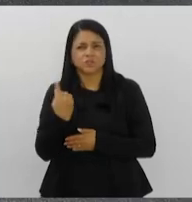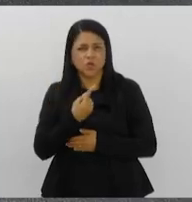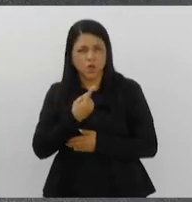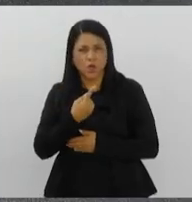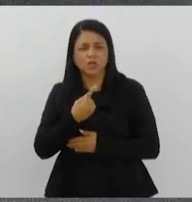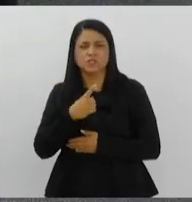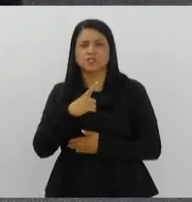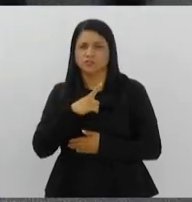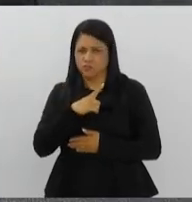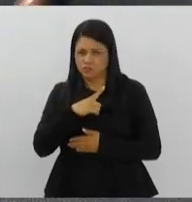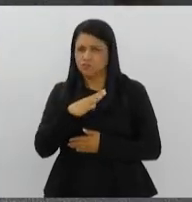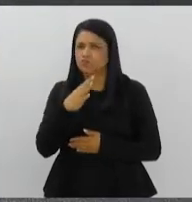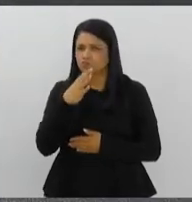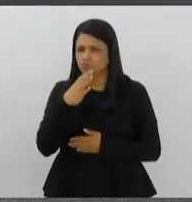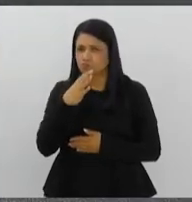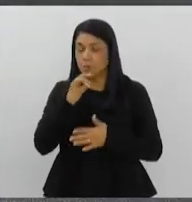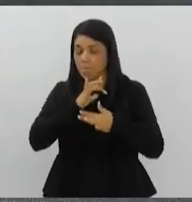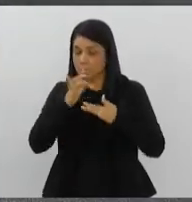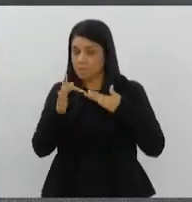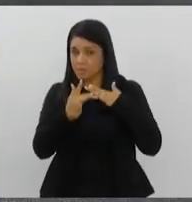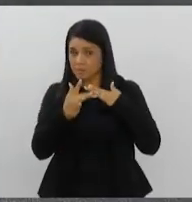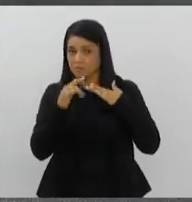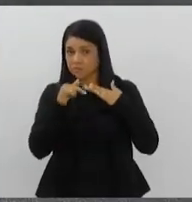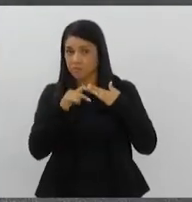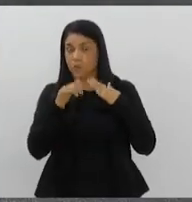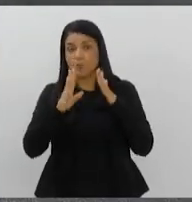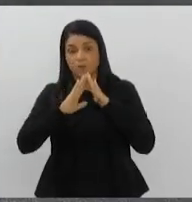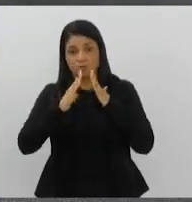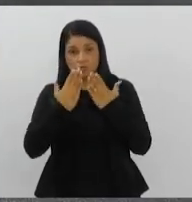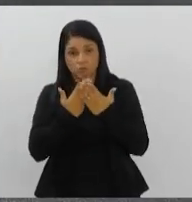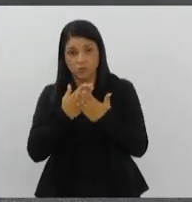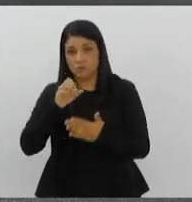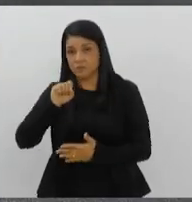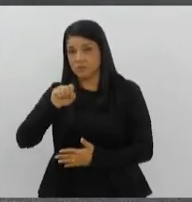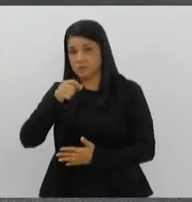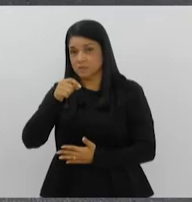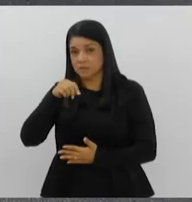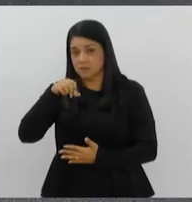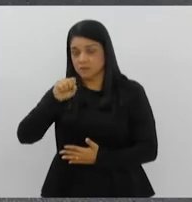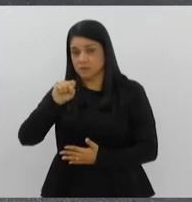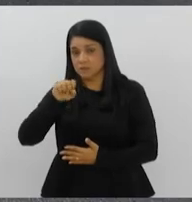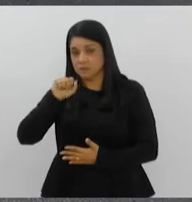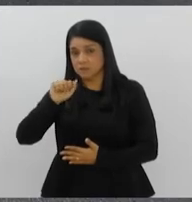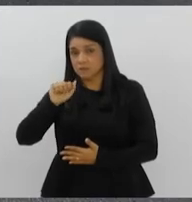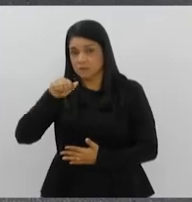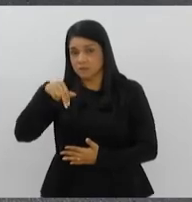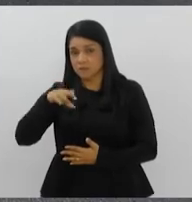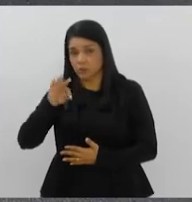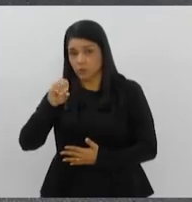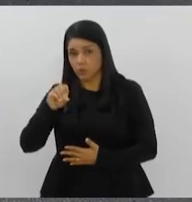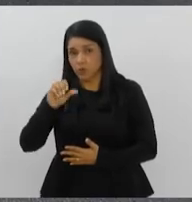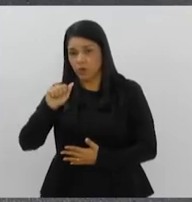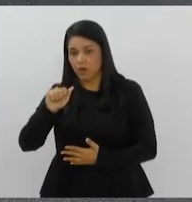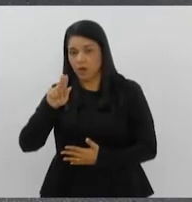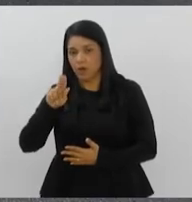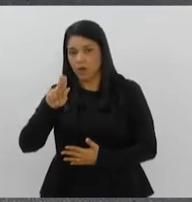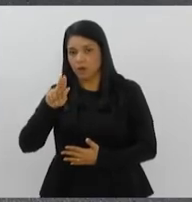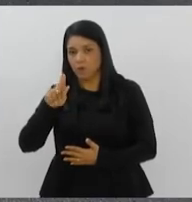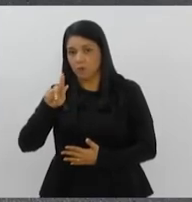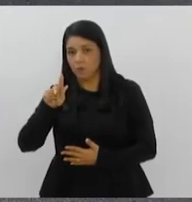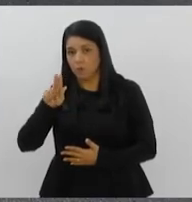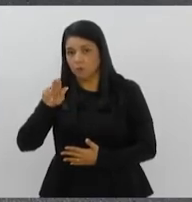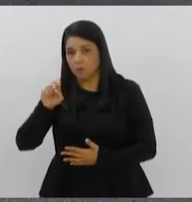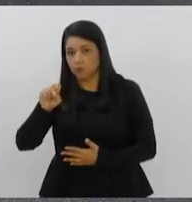tivemos conhecimento através da mídia, que num colégio, Santo Agostinho, na zona sul do Rio de Janeiro, os amiguinhos, não